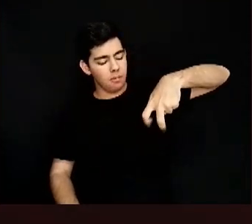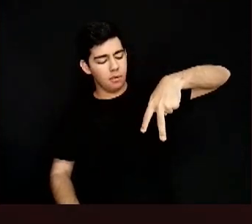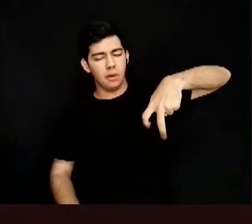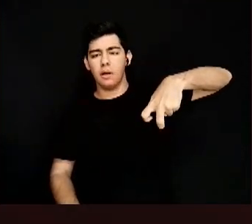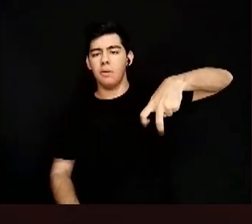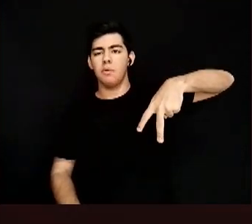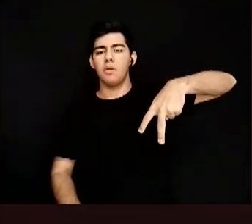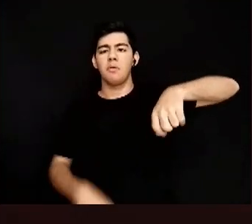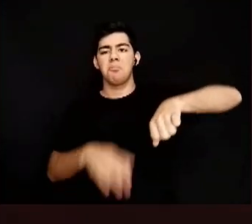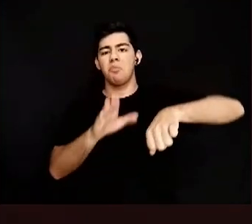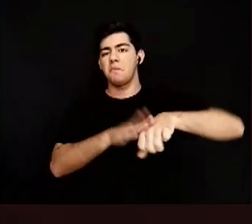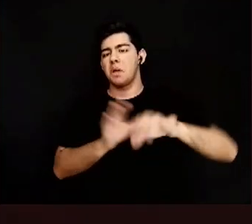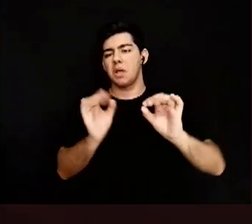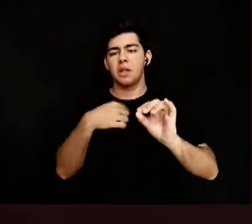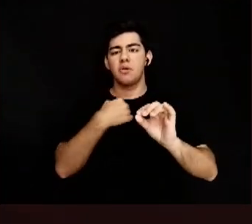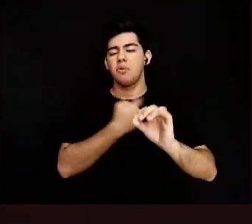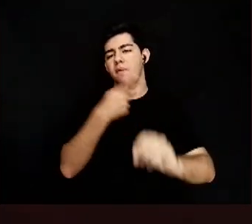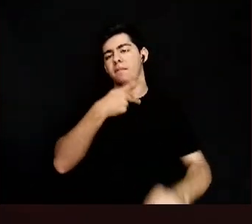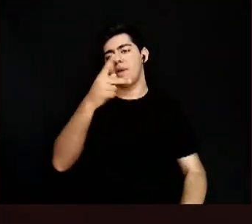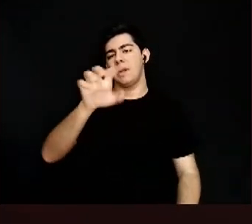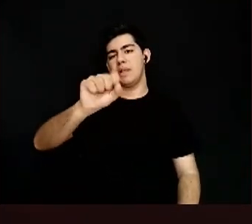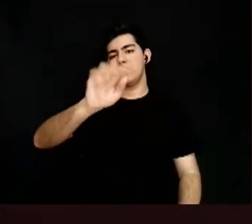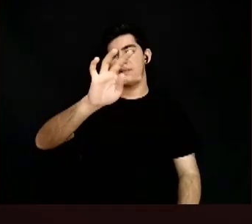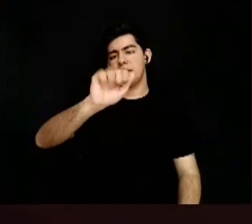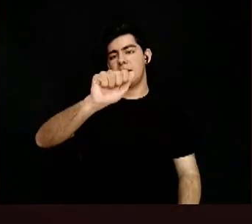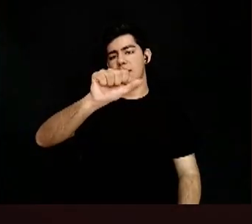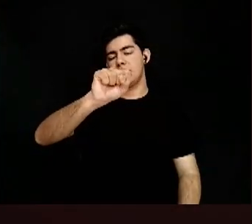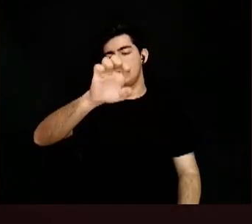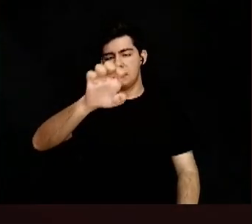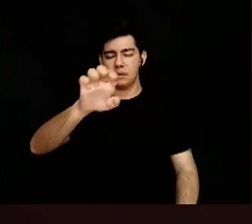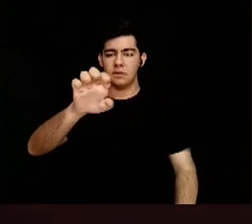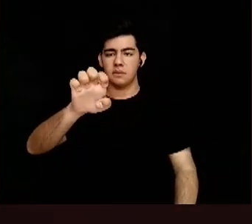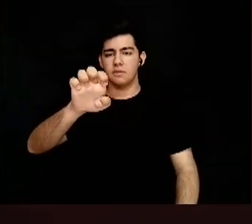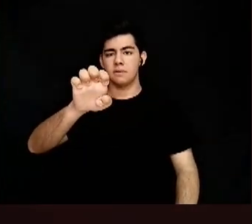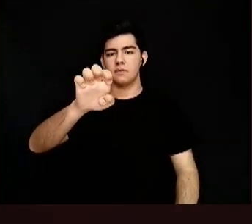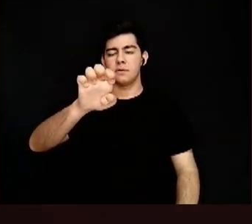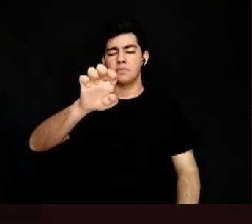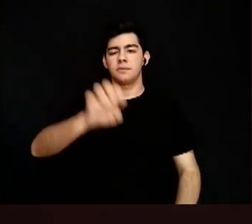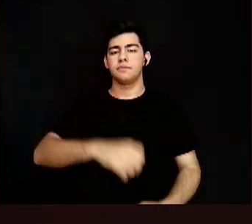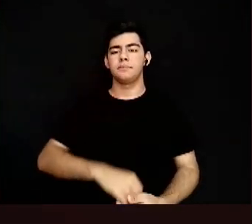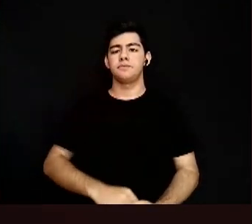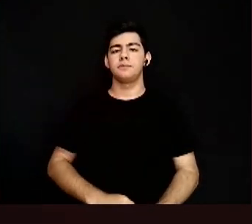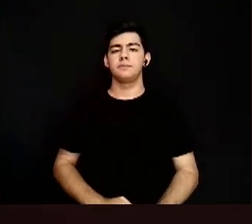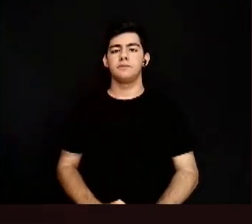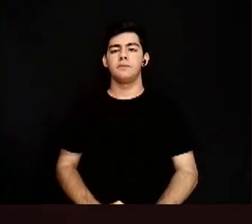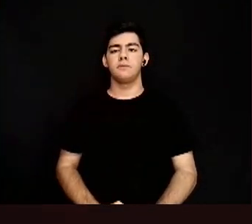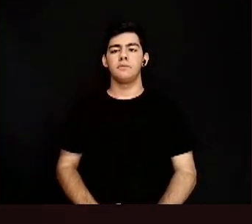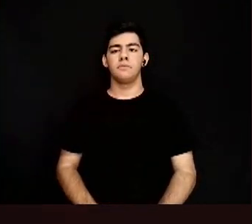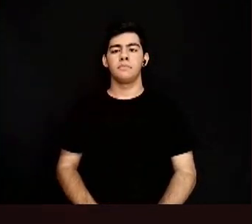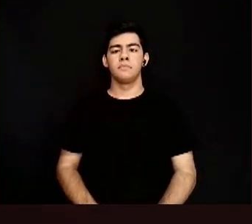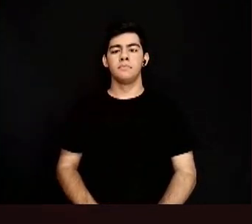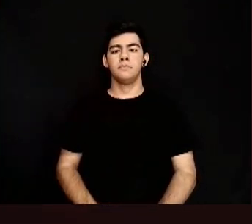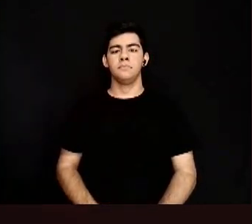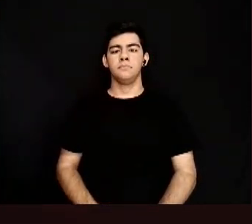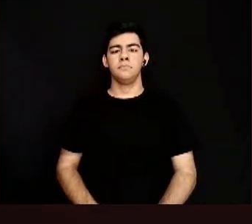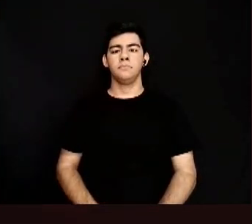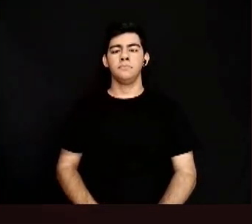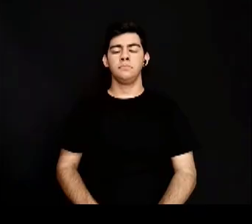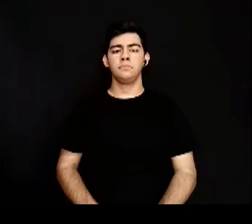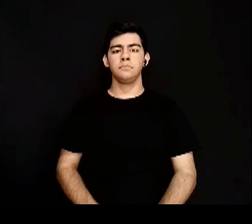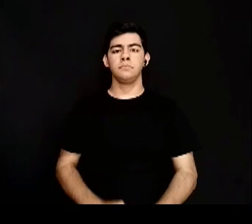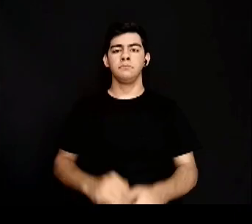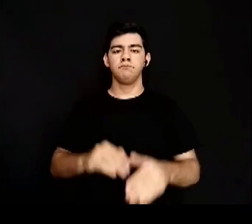circular o sangue, aquele sangue fica, a gente chama de estase, né? Ele fica mais parado, ele tende a se coagular e formar